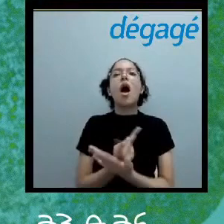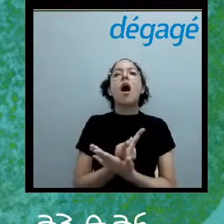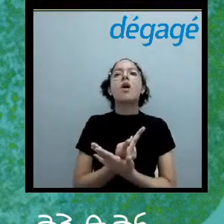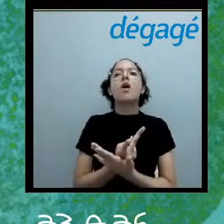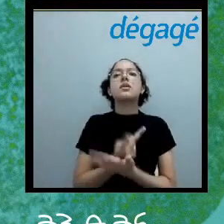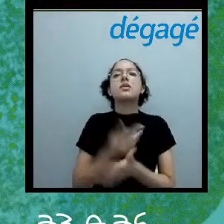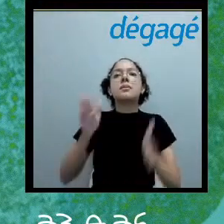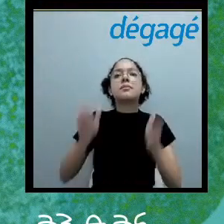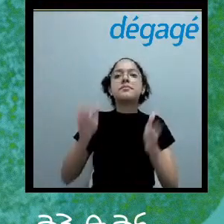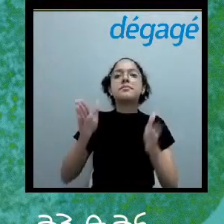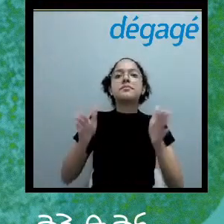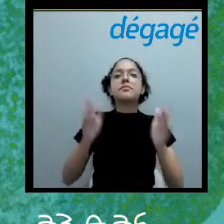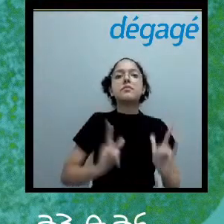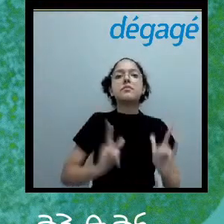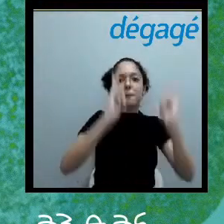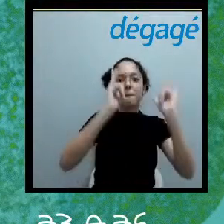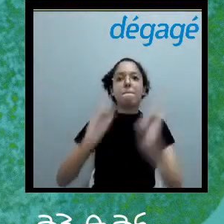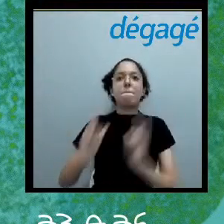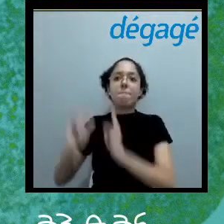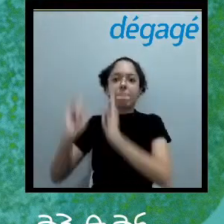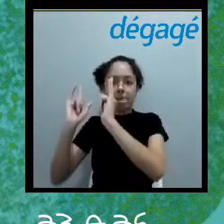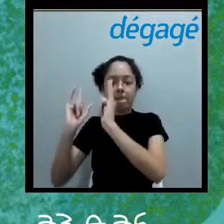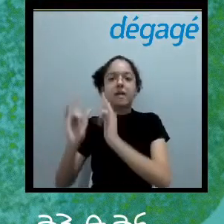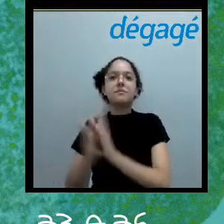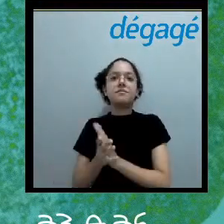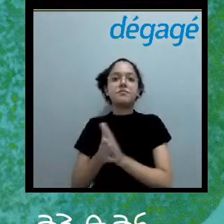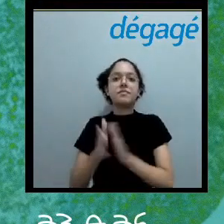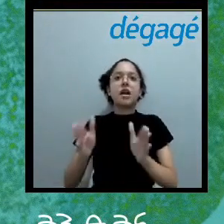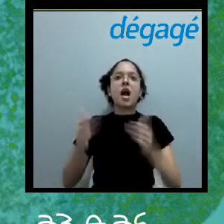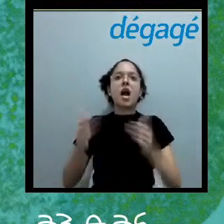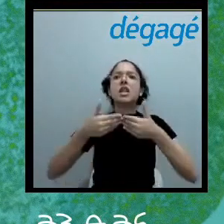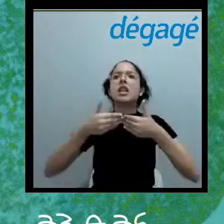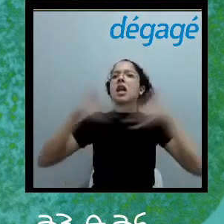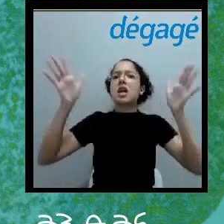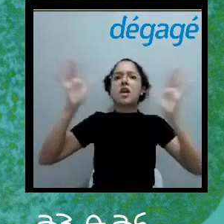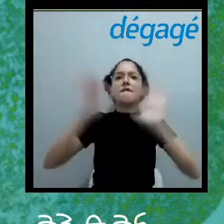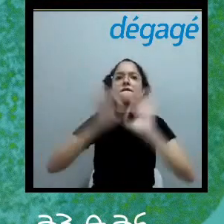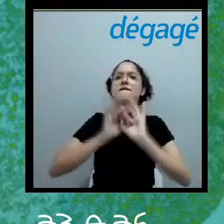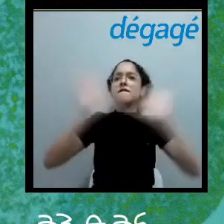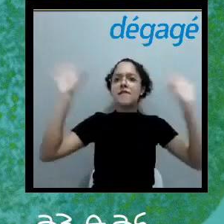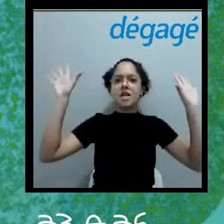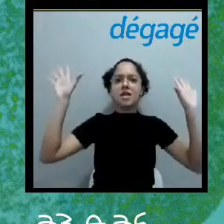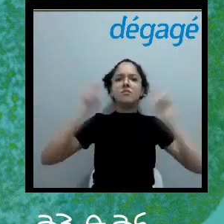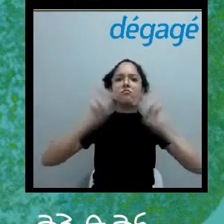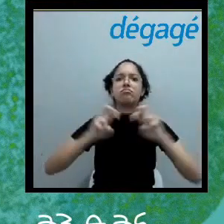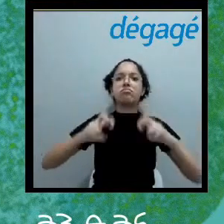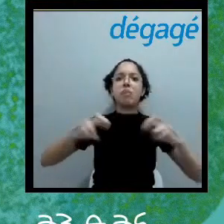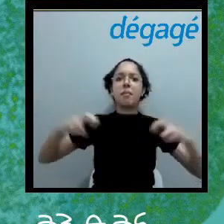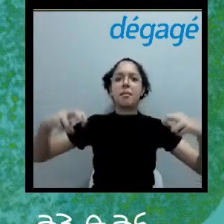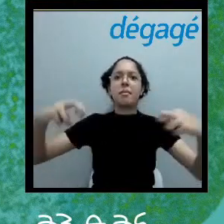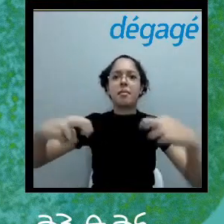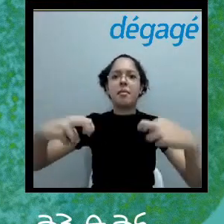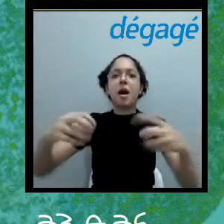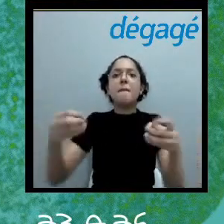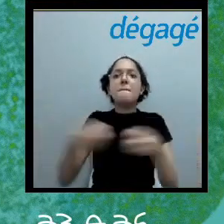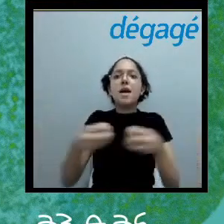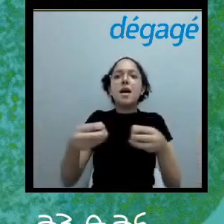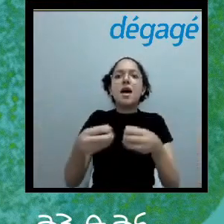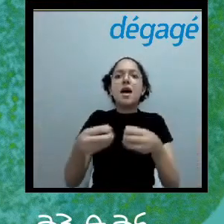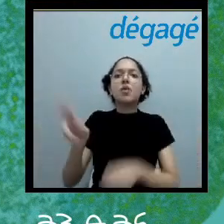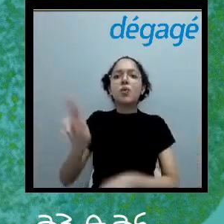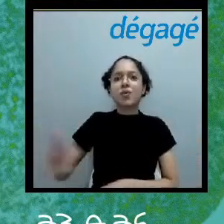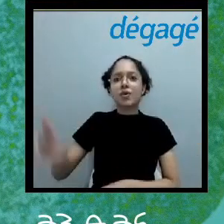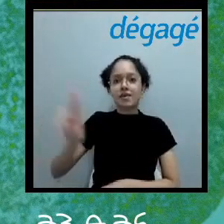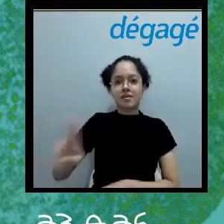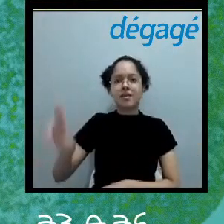eram feitas ao ar livre, em cadeiras de plástico ou carteiras que ficavam livres ali pela universidade, ou em uma sala de música.